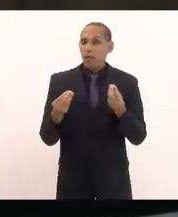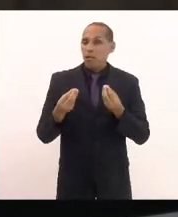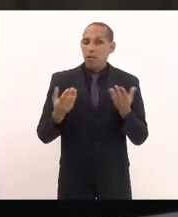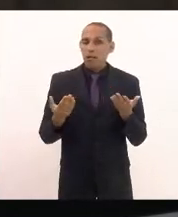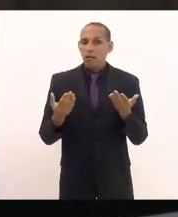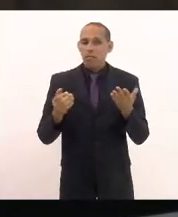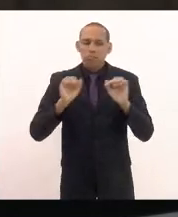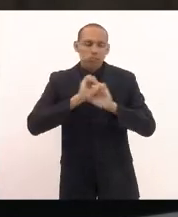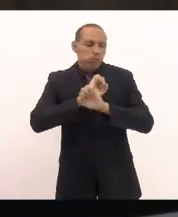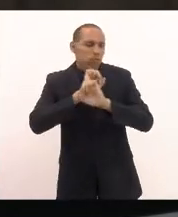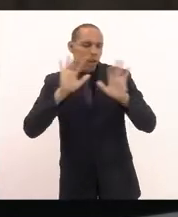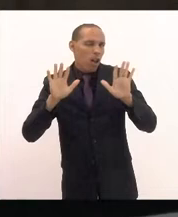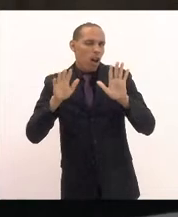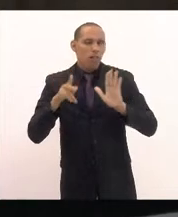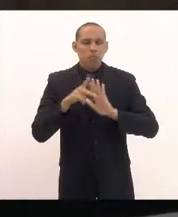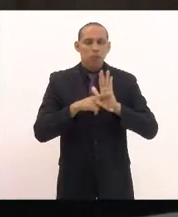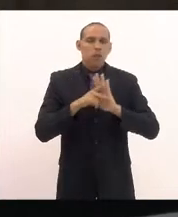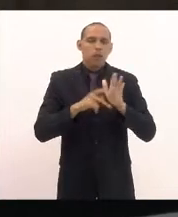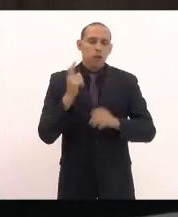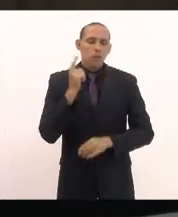melhor clareza do projeto.